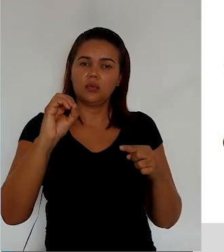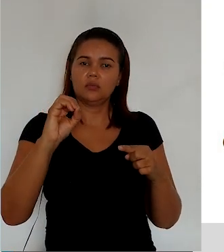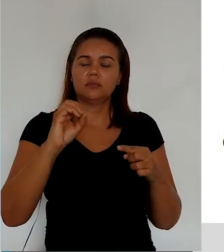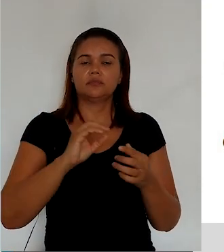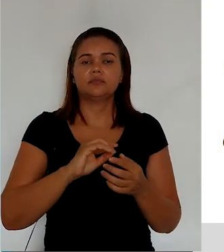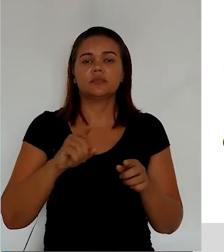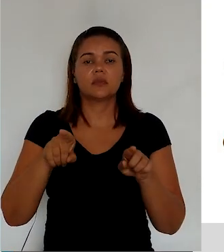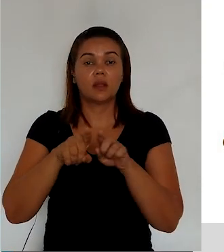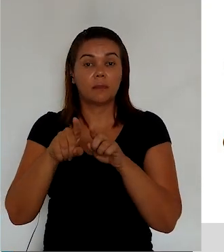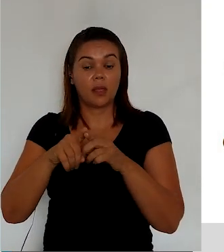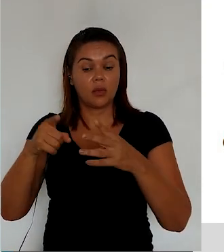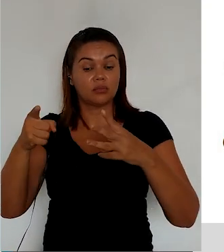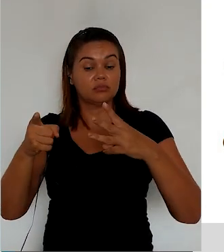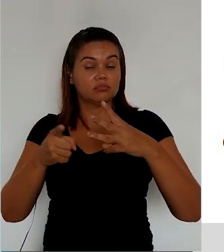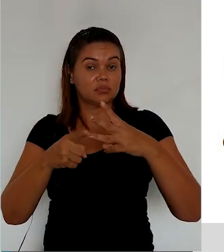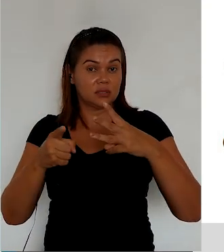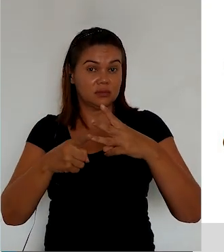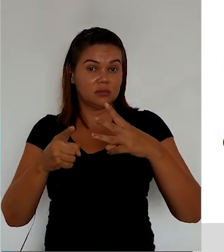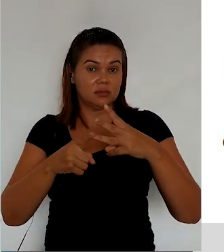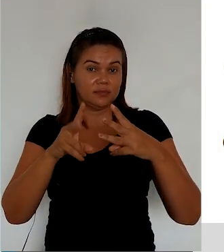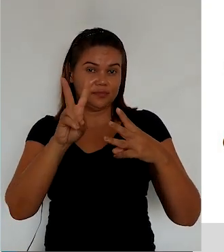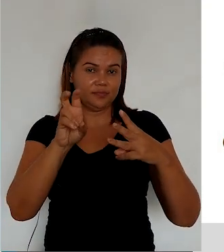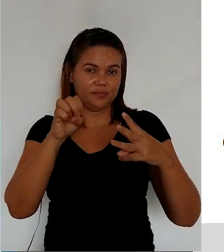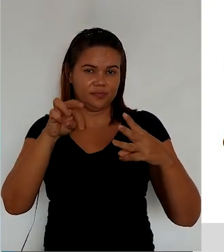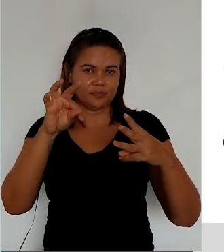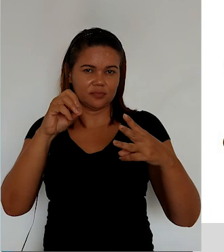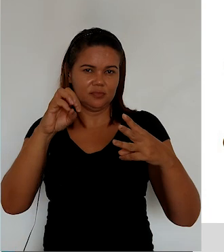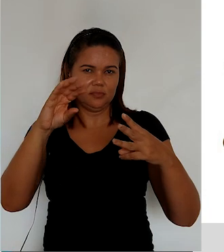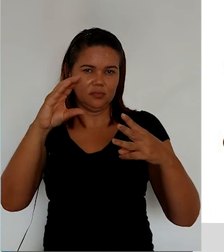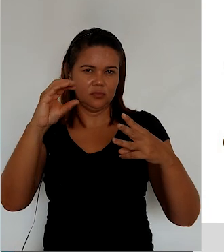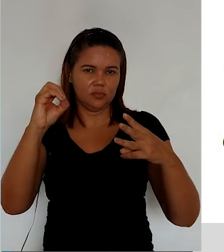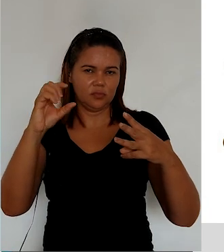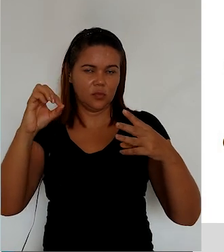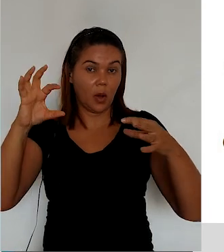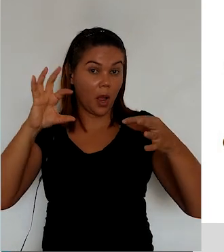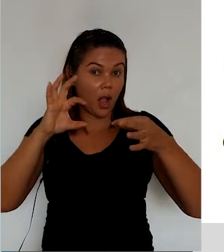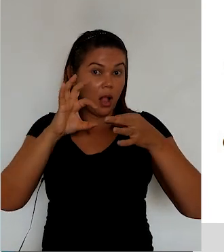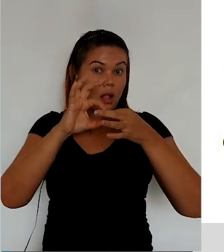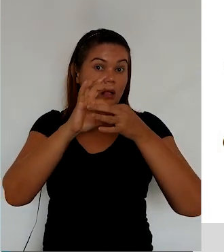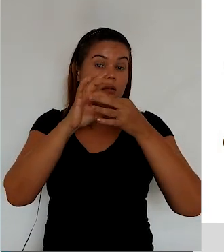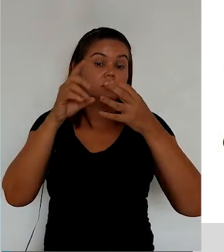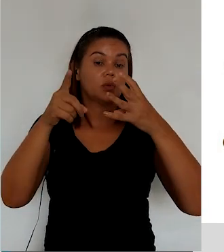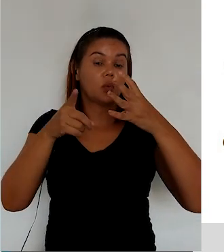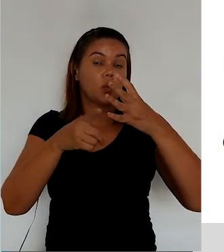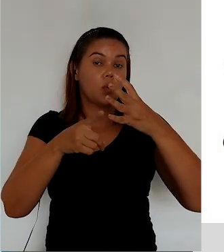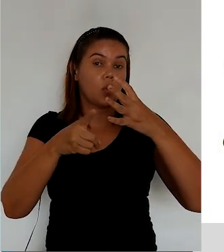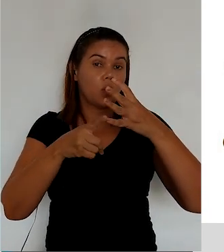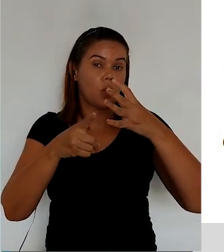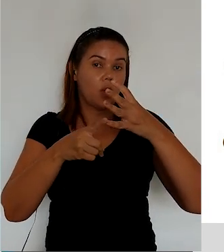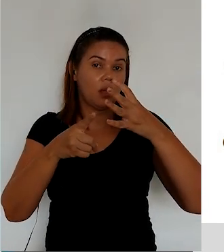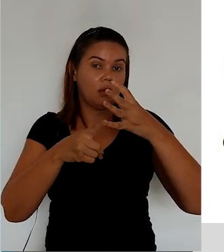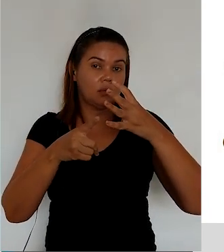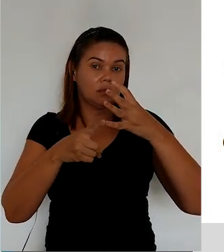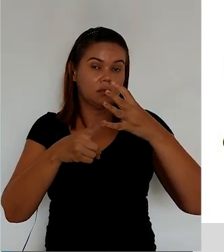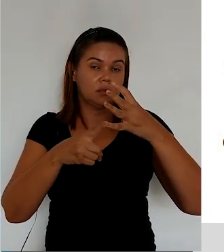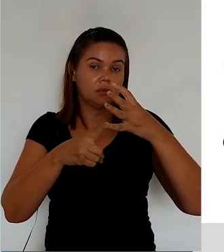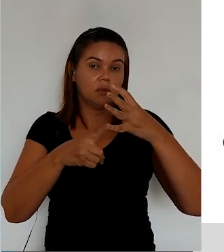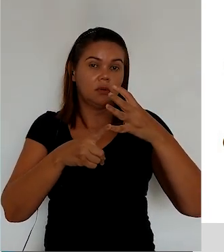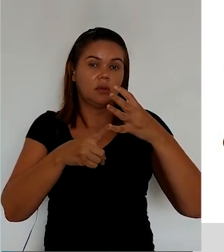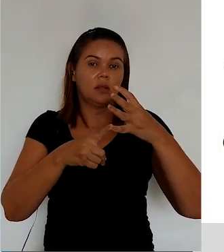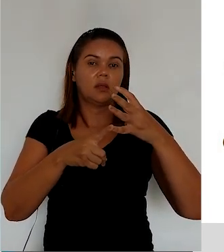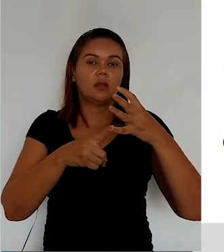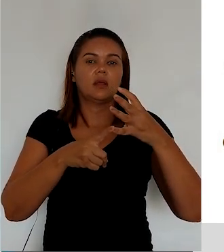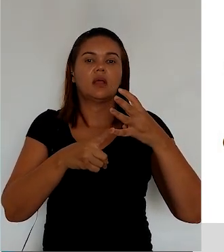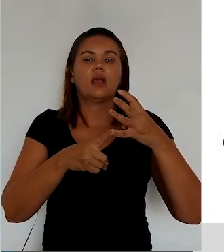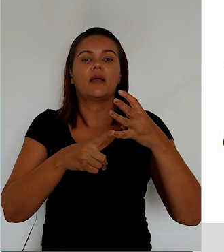enquanto que a ligação do terceiro ventrículo com o quarto ventrículo é